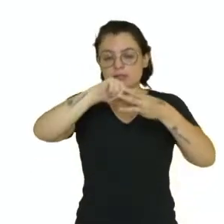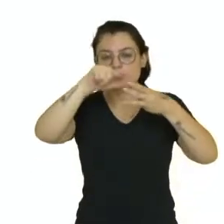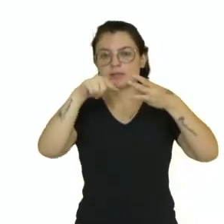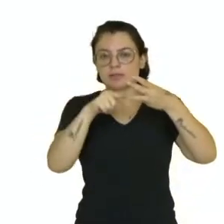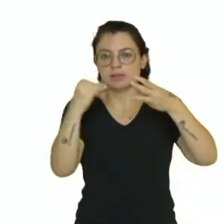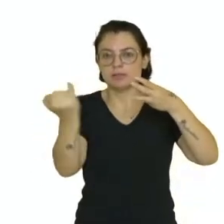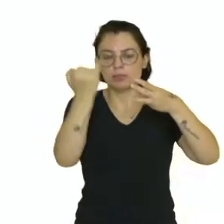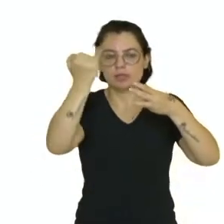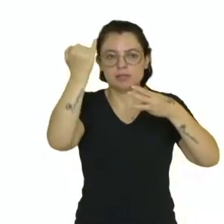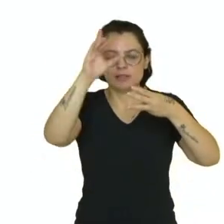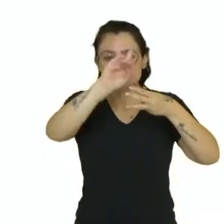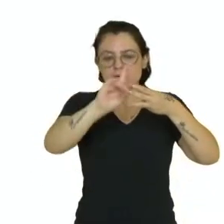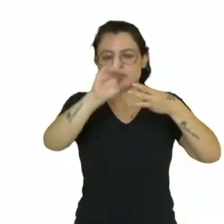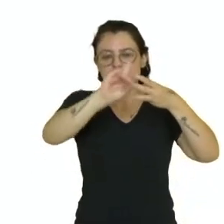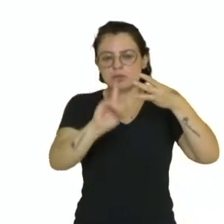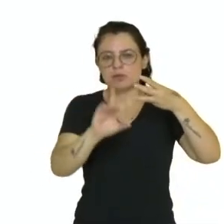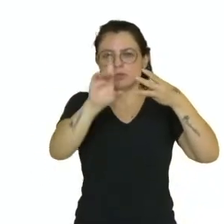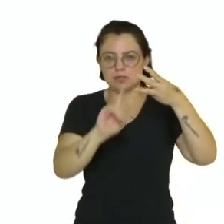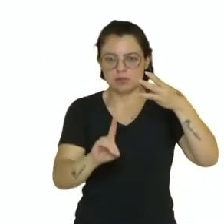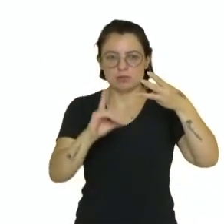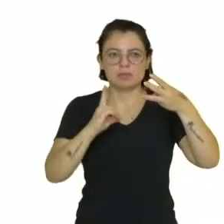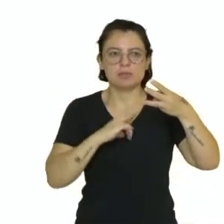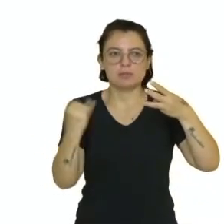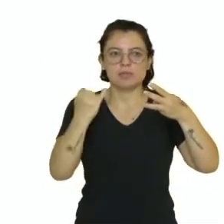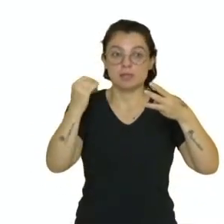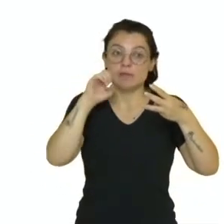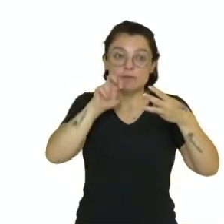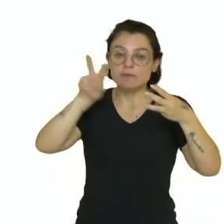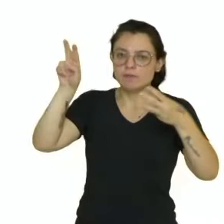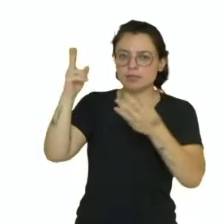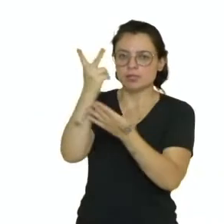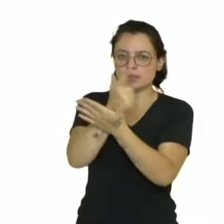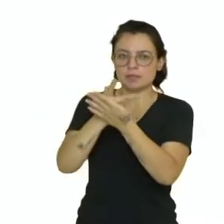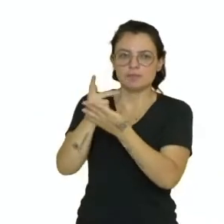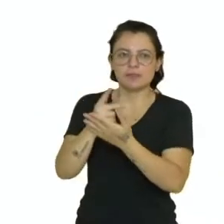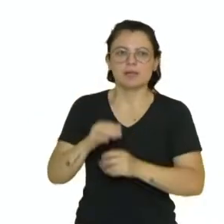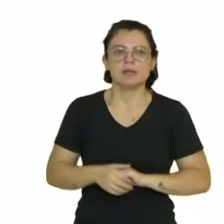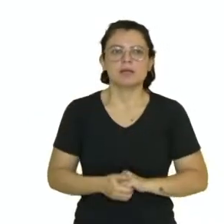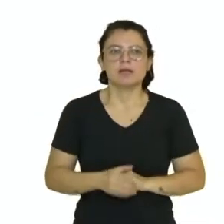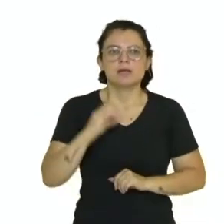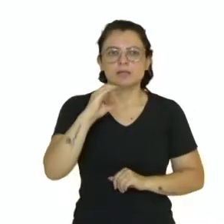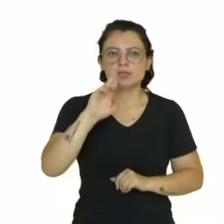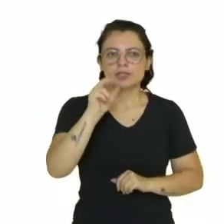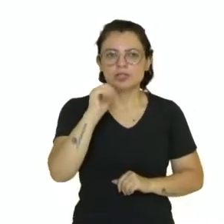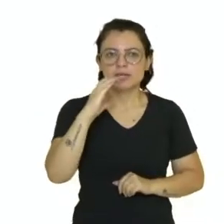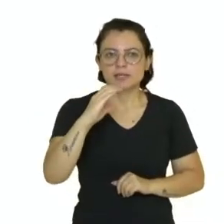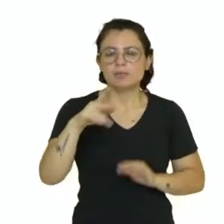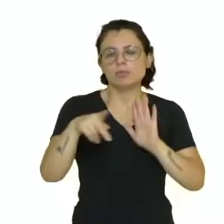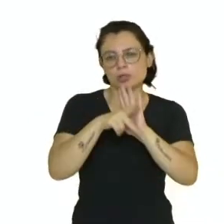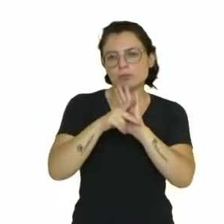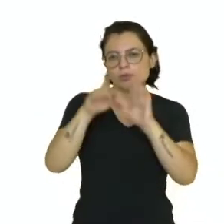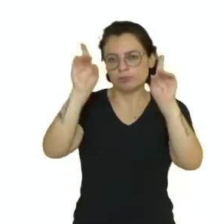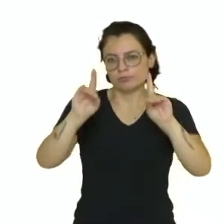deuses e as imagens deles, assim, para vocês terem uma noção. Chak, que era o deus da chuva,